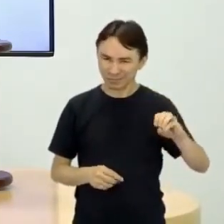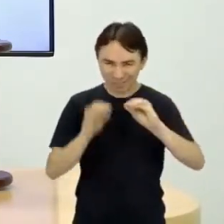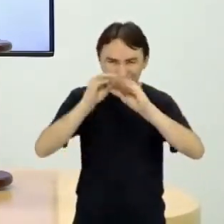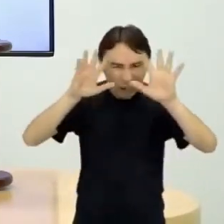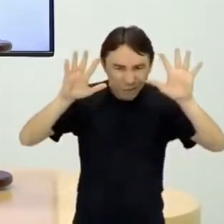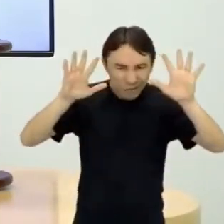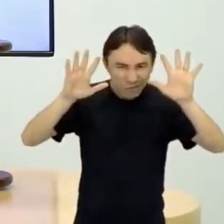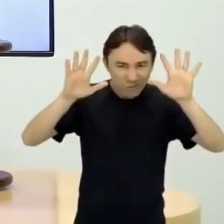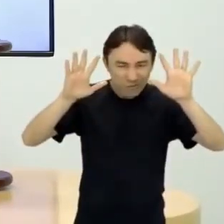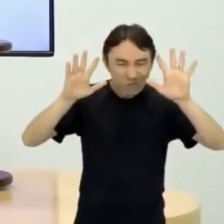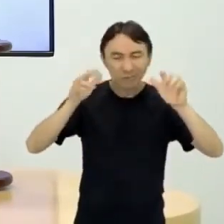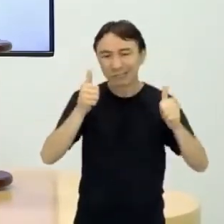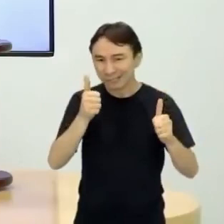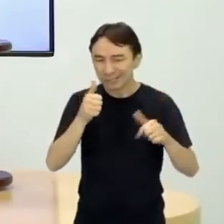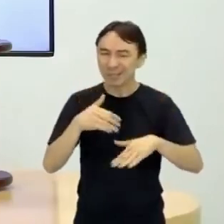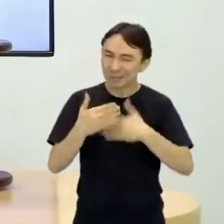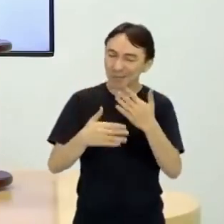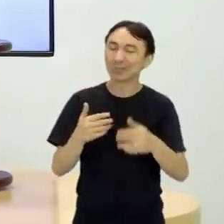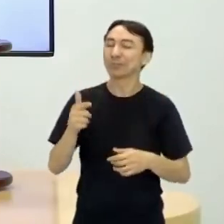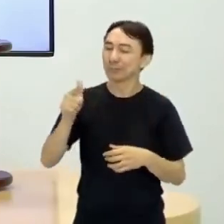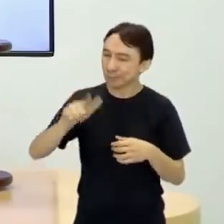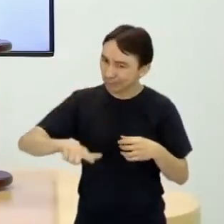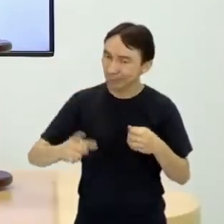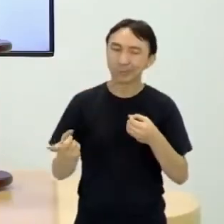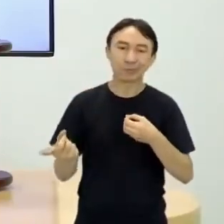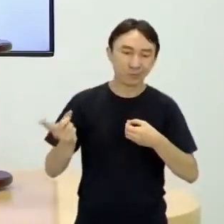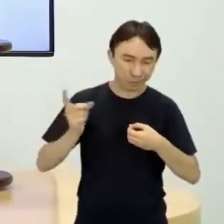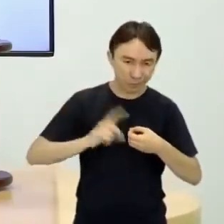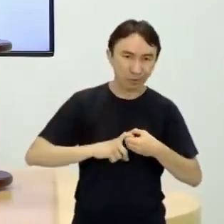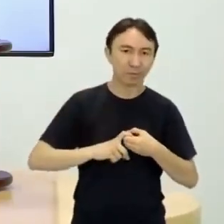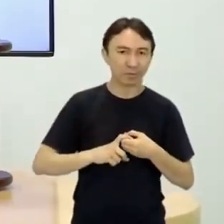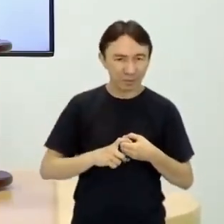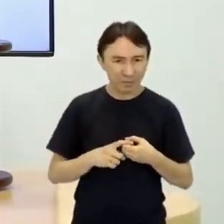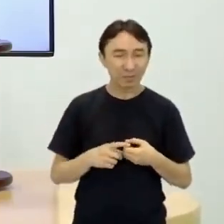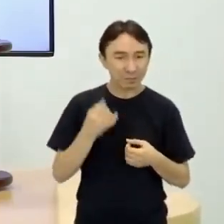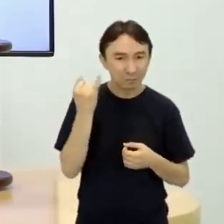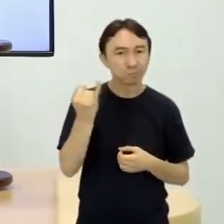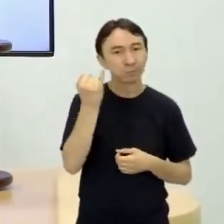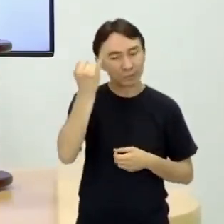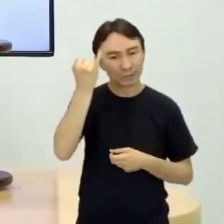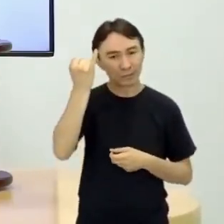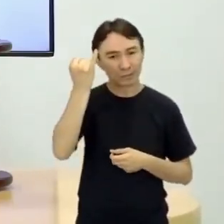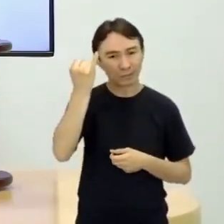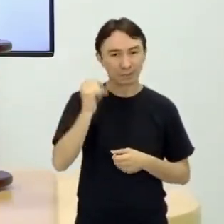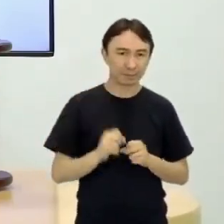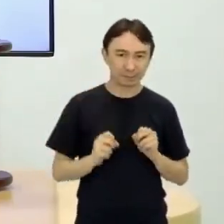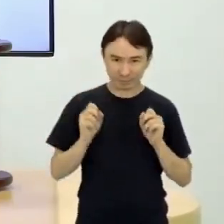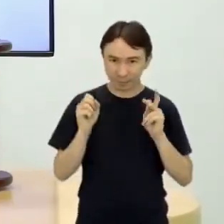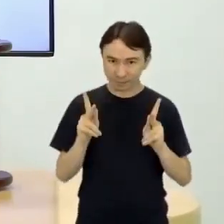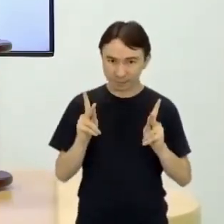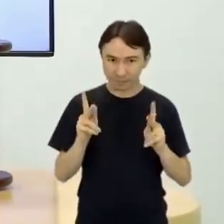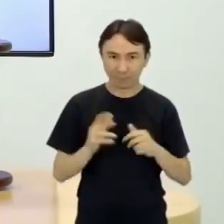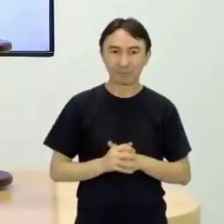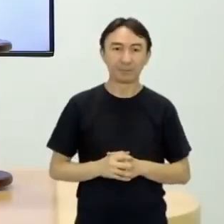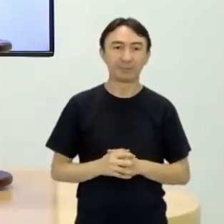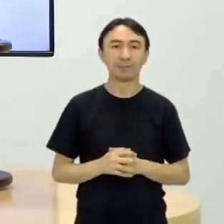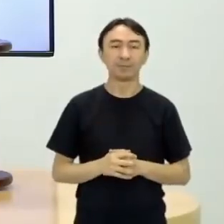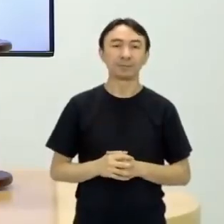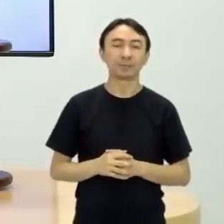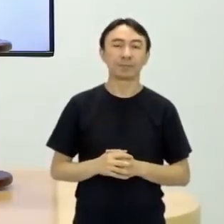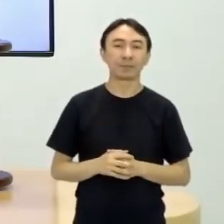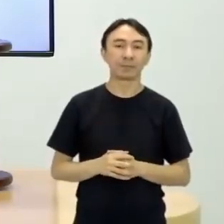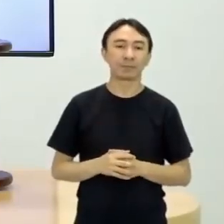a Pro sempre volta, eu sempre volto nesse assunto, a gente sempre fala um pouco disso porque é muito importante. E aí, eu